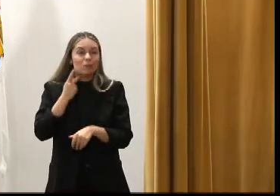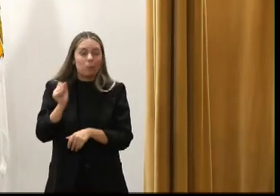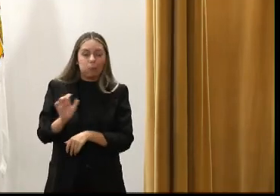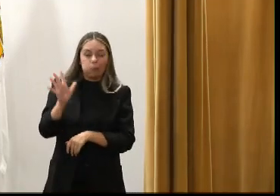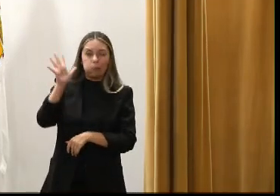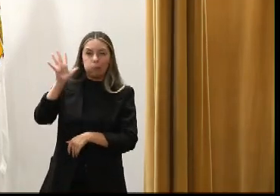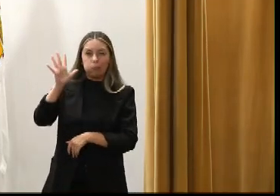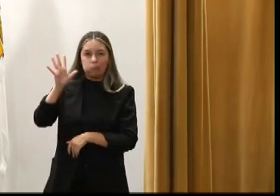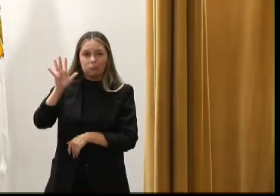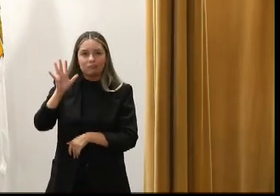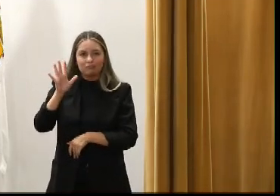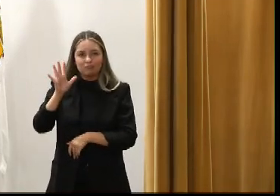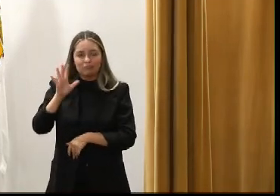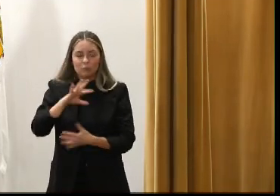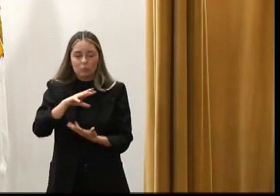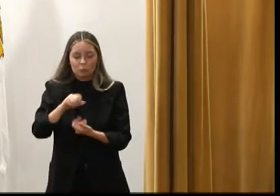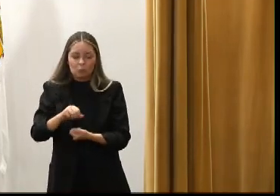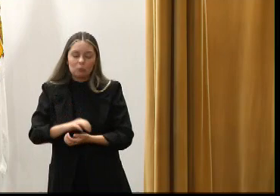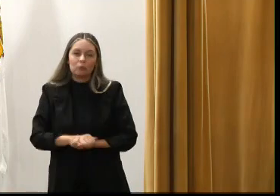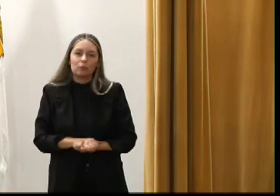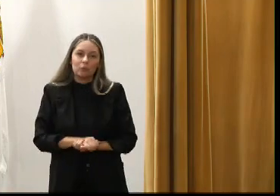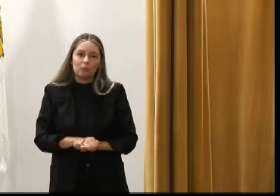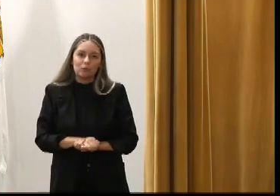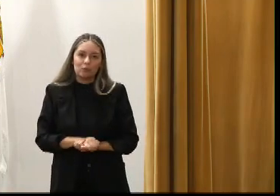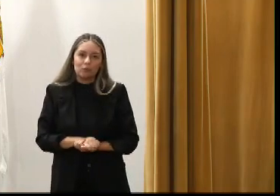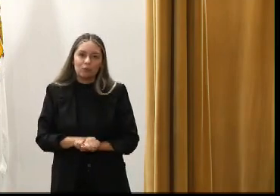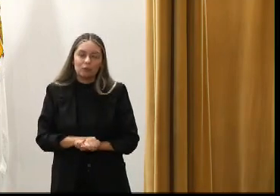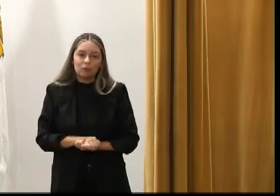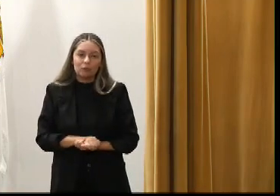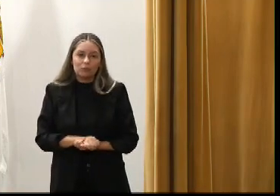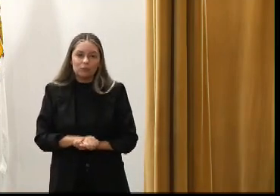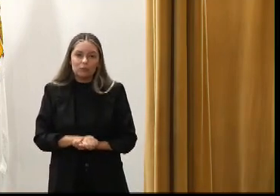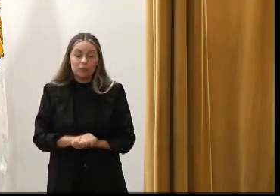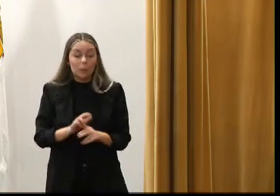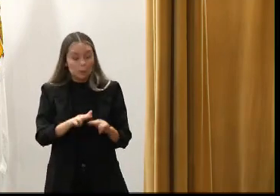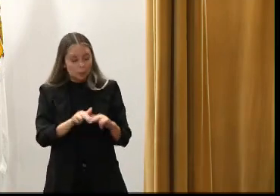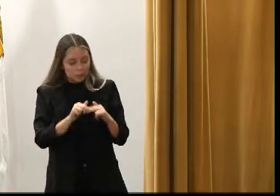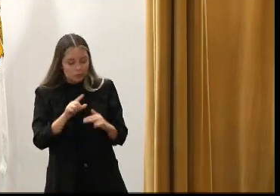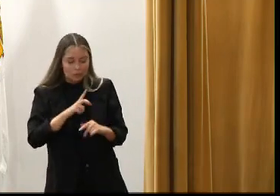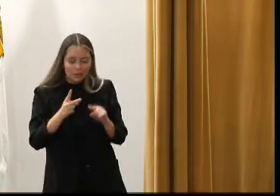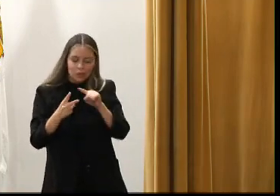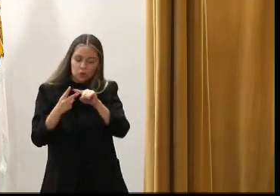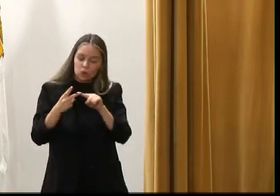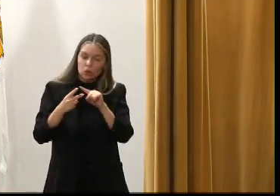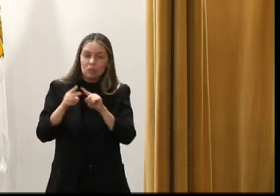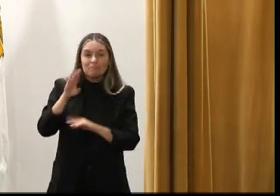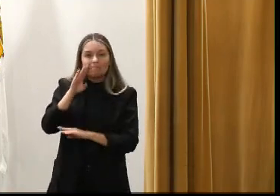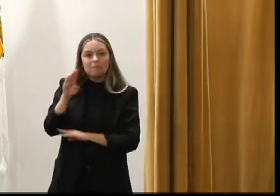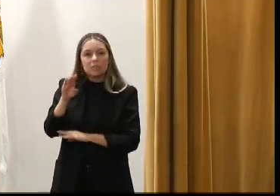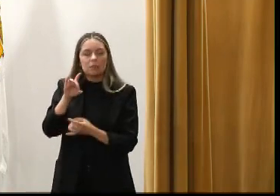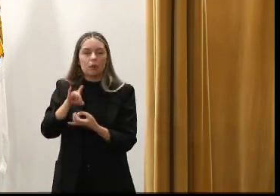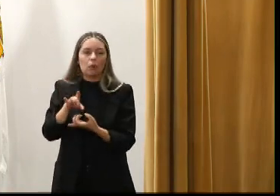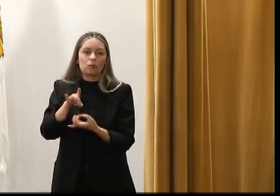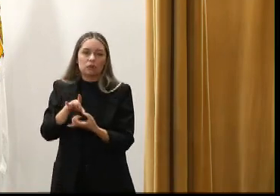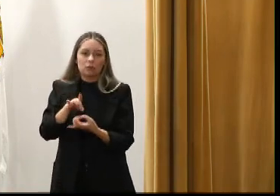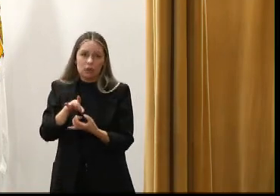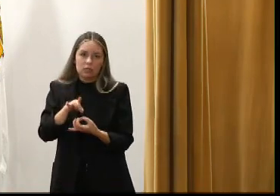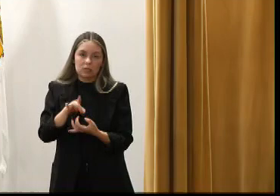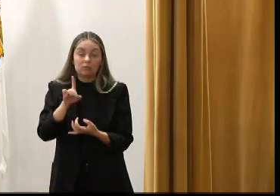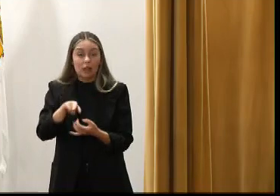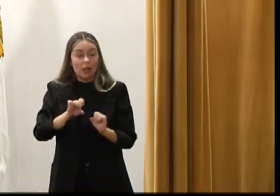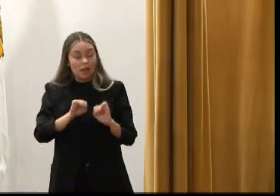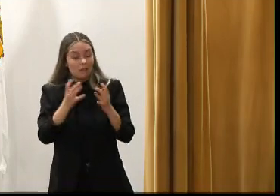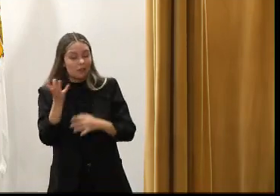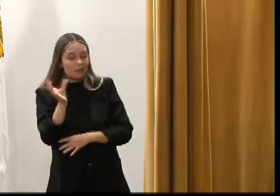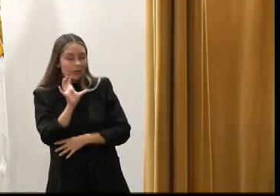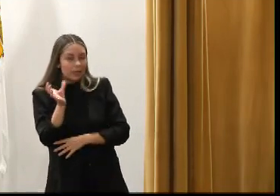estufa. Nós temos, portanto, os dois principais efeitos colaterais são eventos